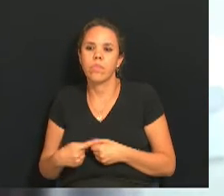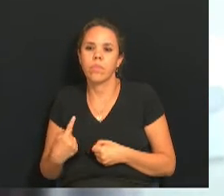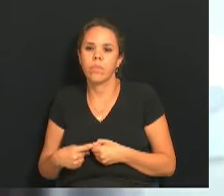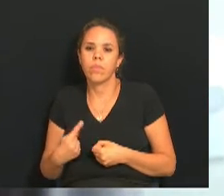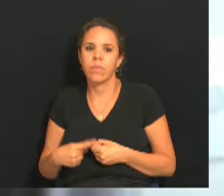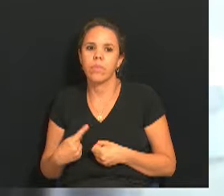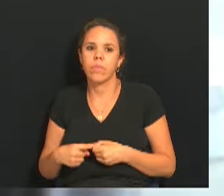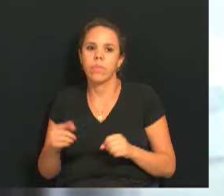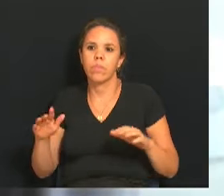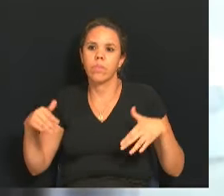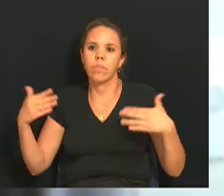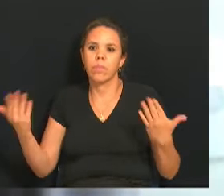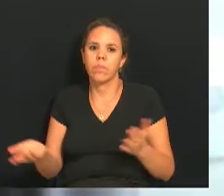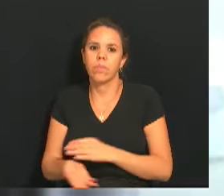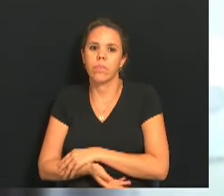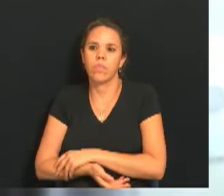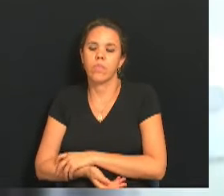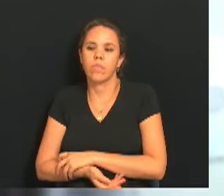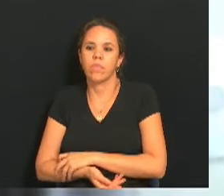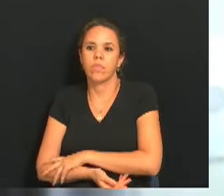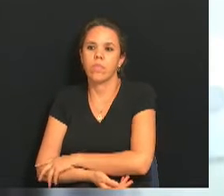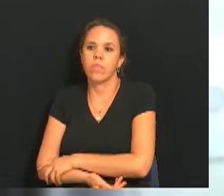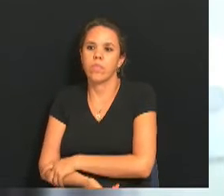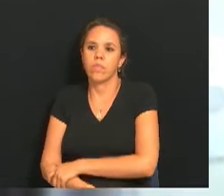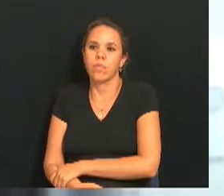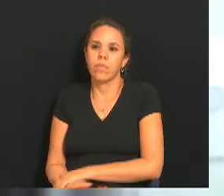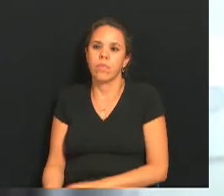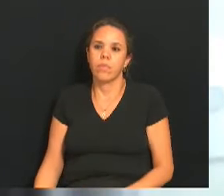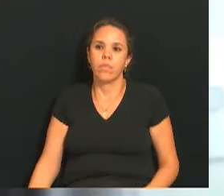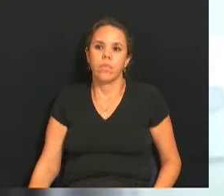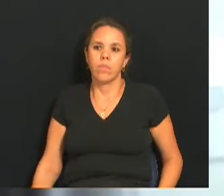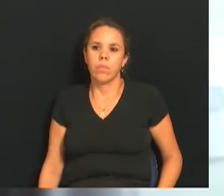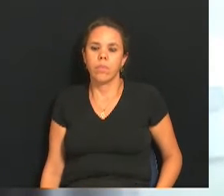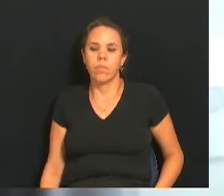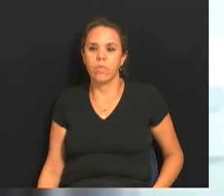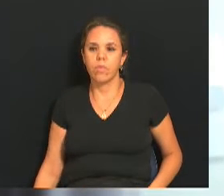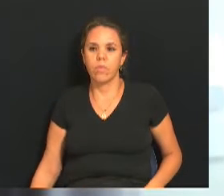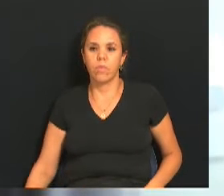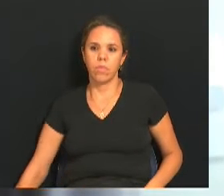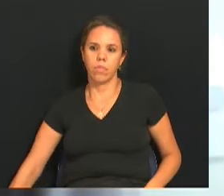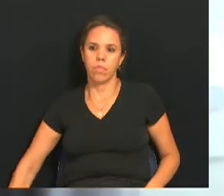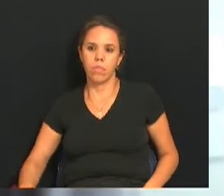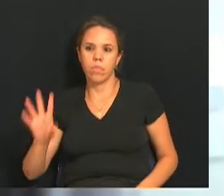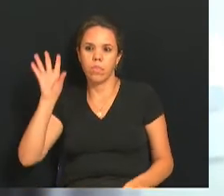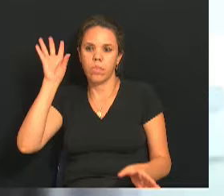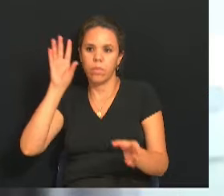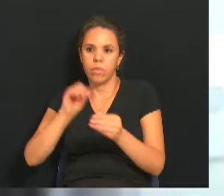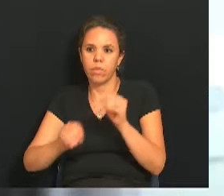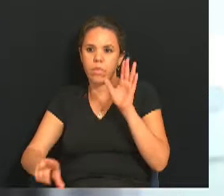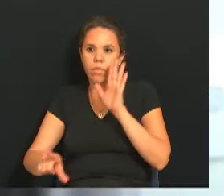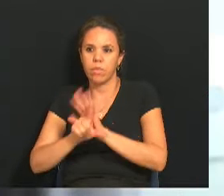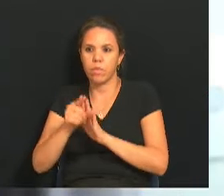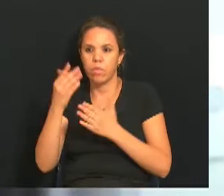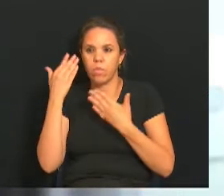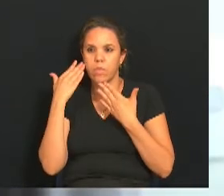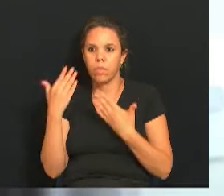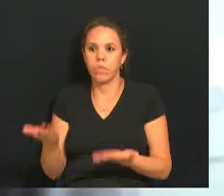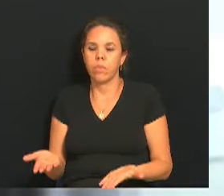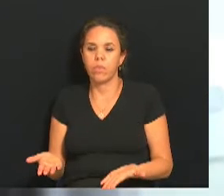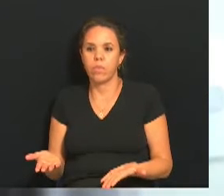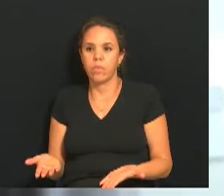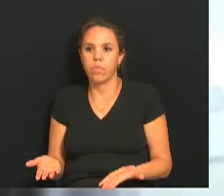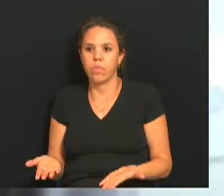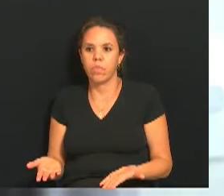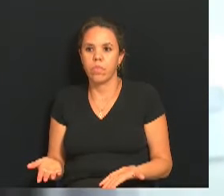né? Então, acho que com isso eu dou um pequeno histórico do que foi o processo da lei, agradeço a possibilidade de